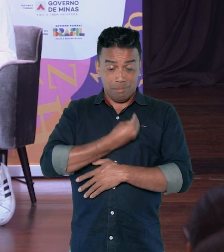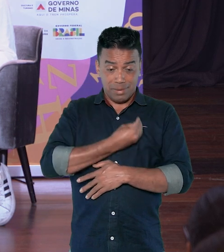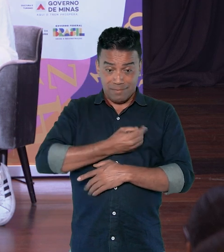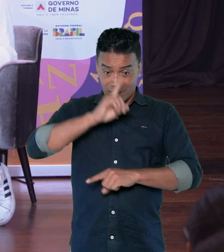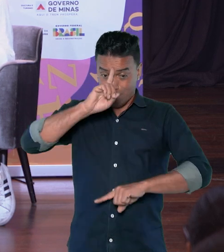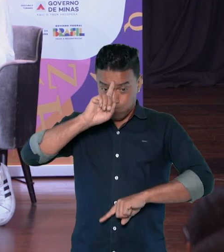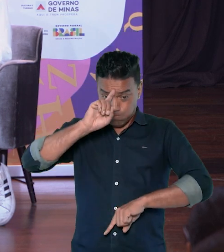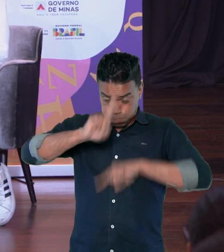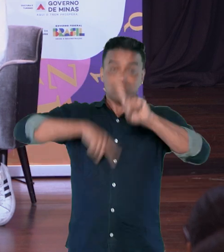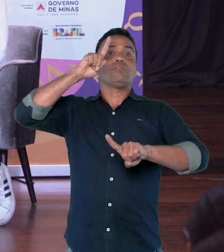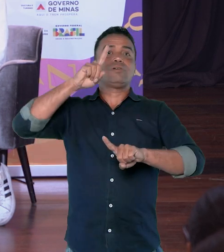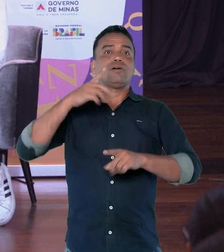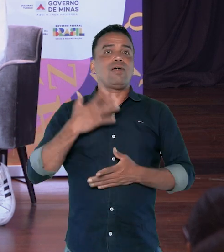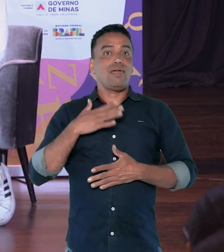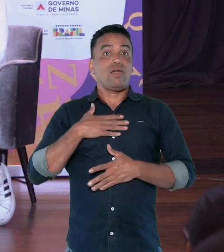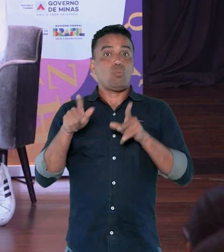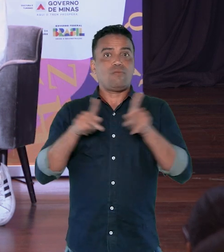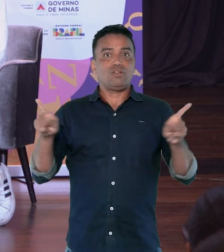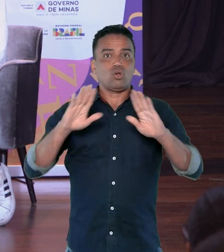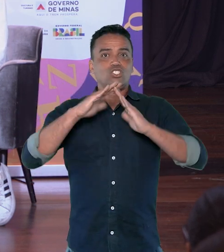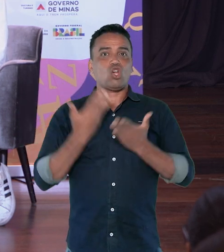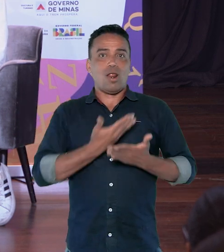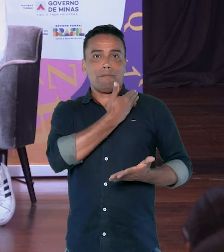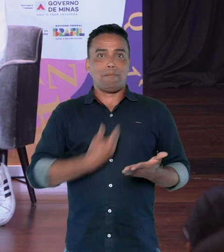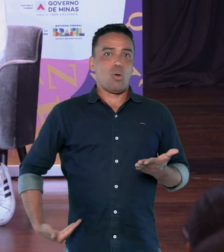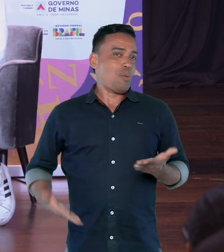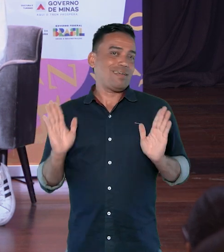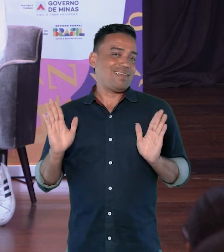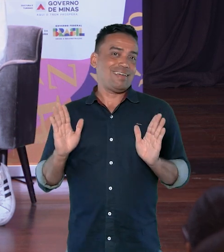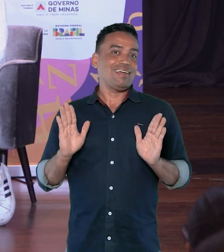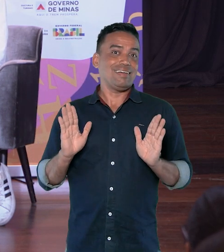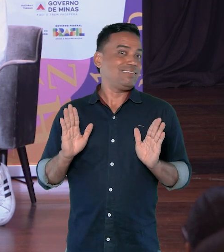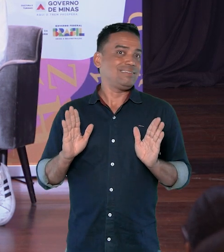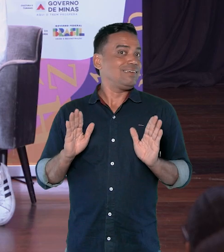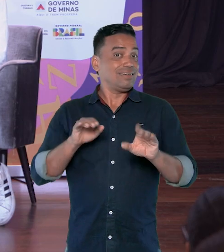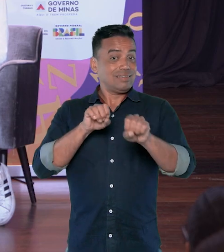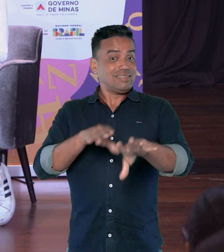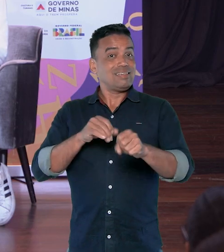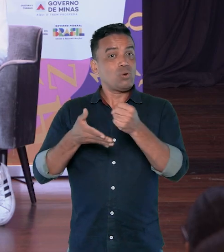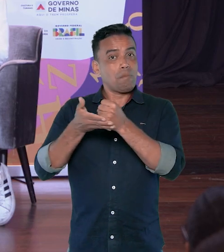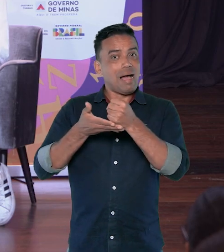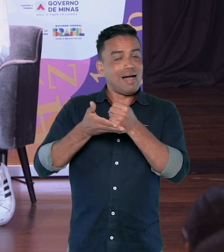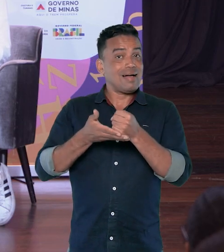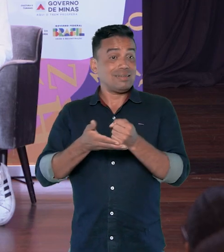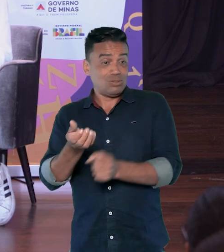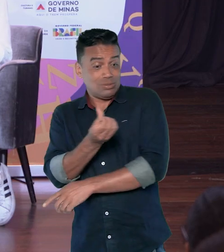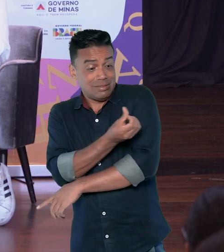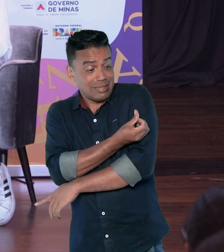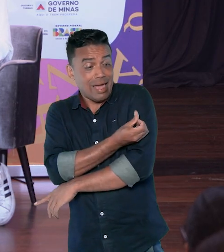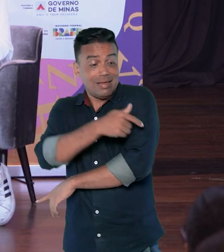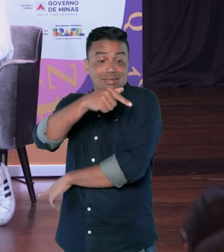radicalmente, né? Eu era um professor de escola pública, trabalhando com ensino básico, 6º ano, 7º